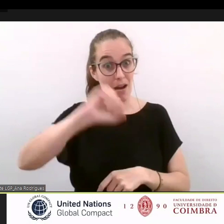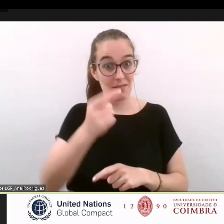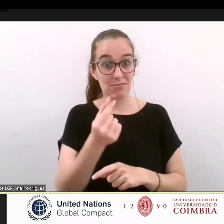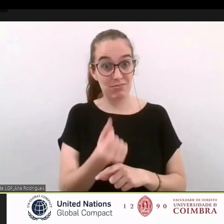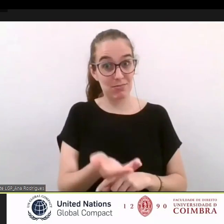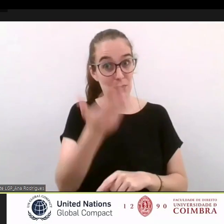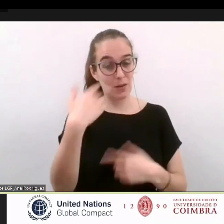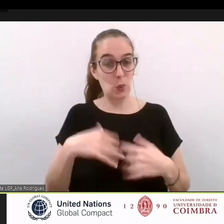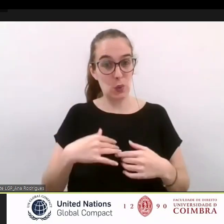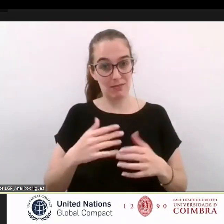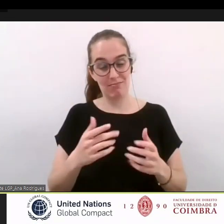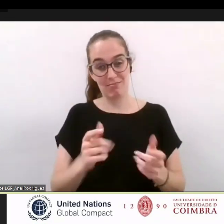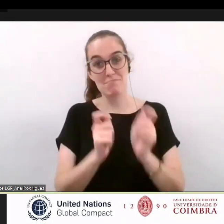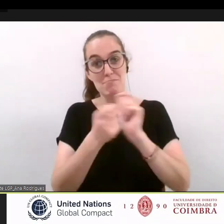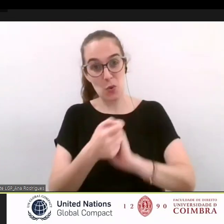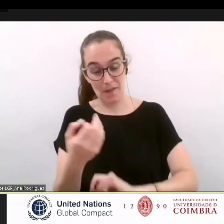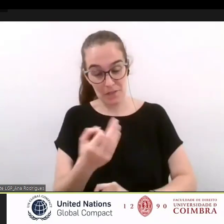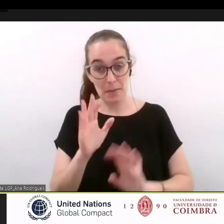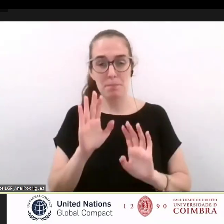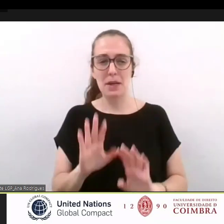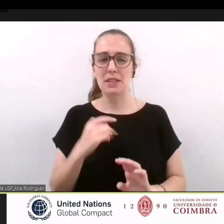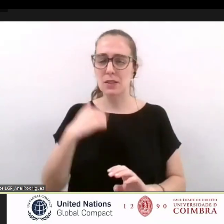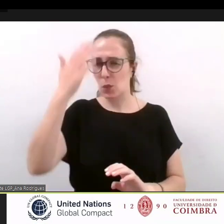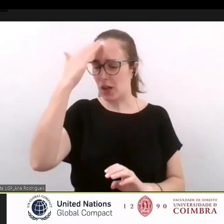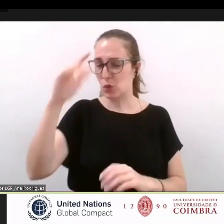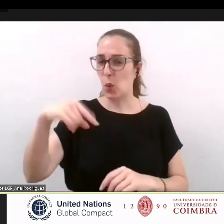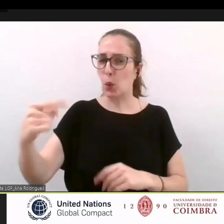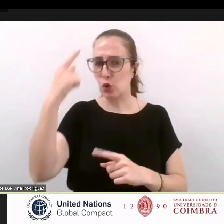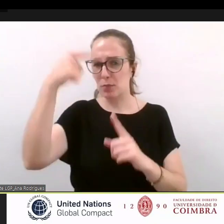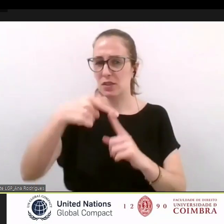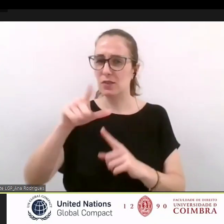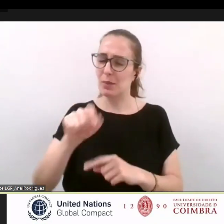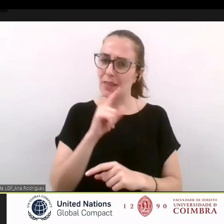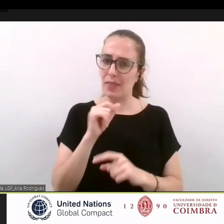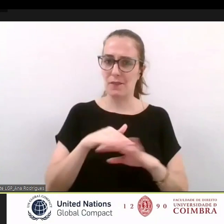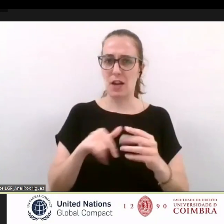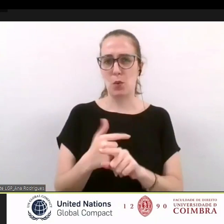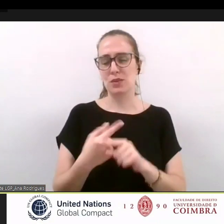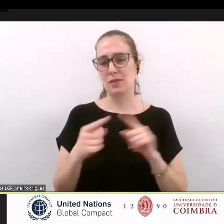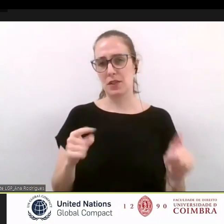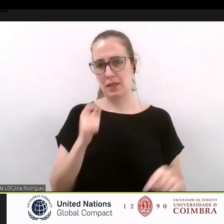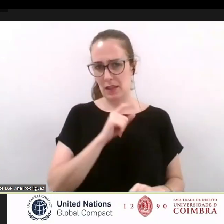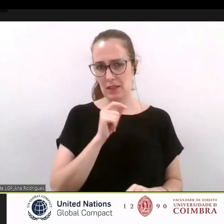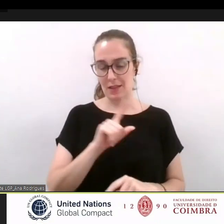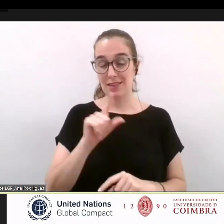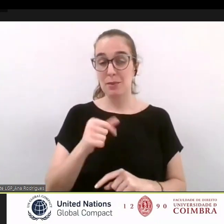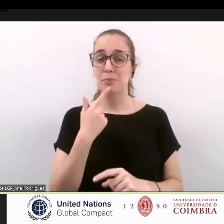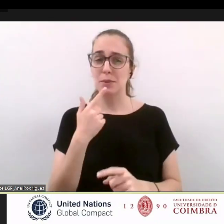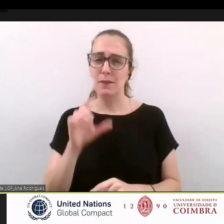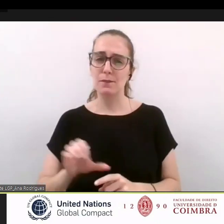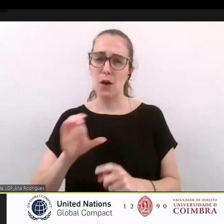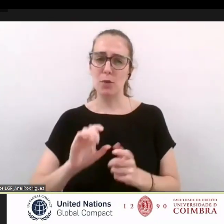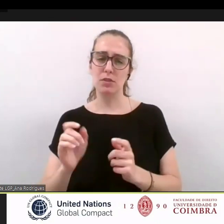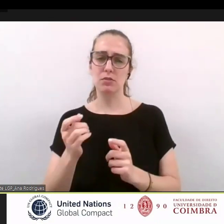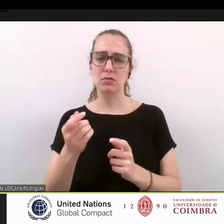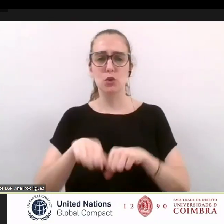mais fácil de reagir, mas todos os outros objetivos nós podemos fazer a diferença e encontrar formas de mobilizar a